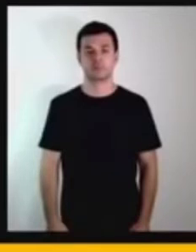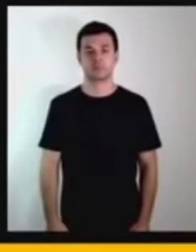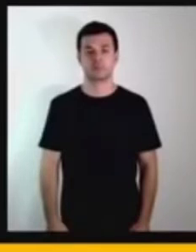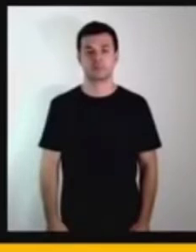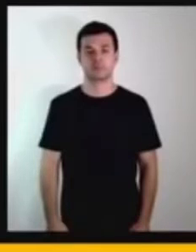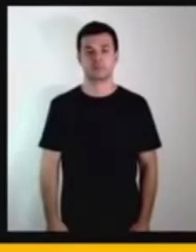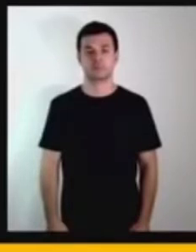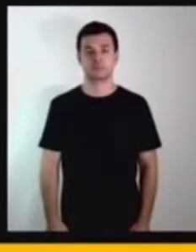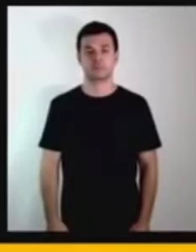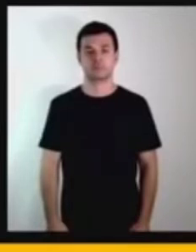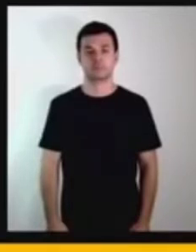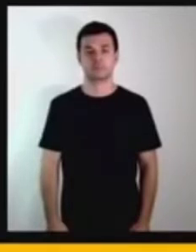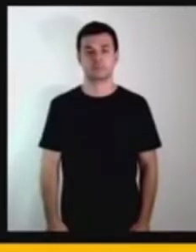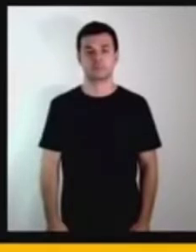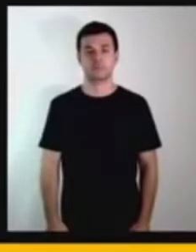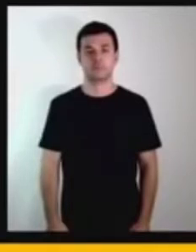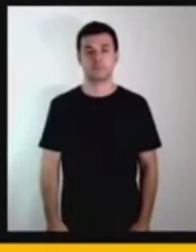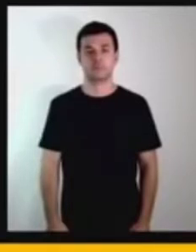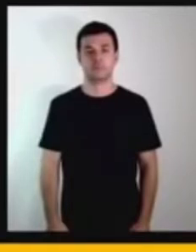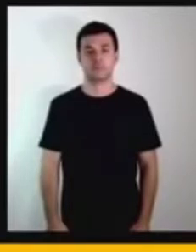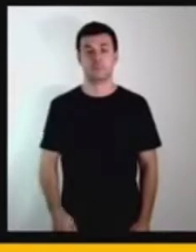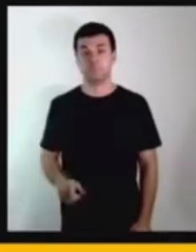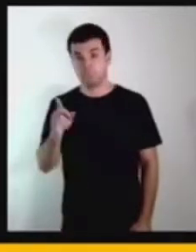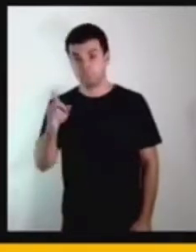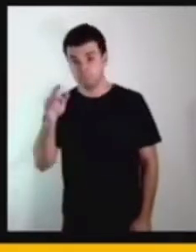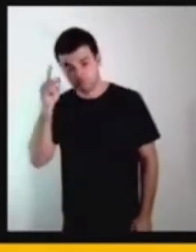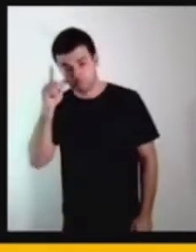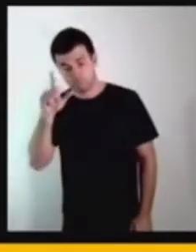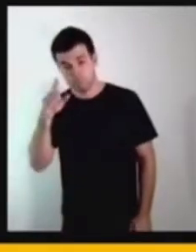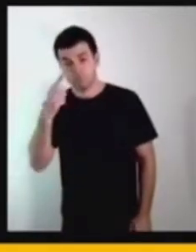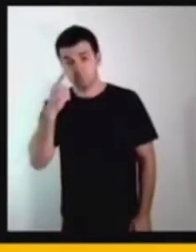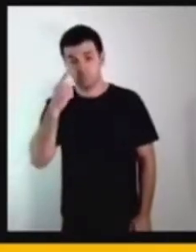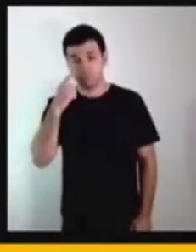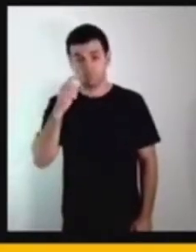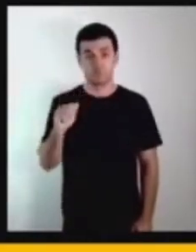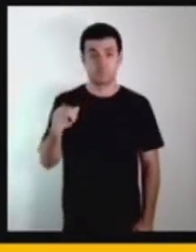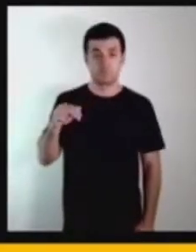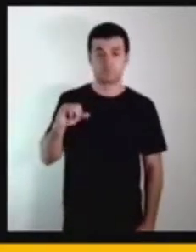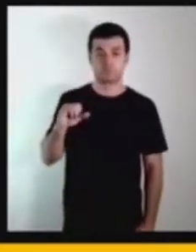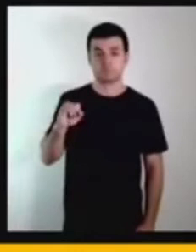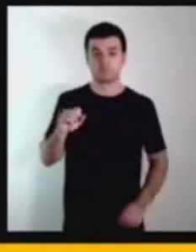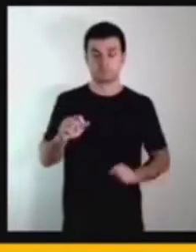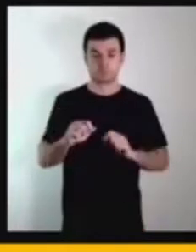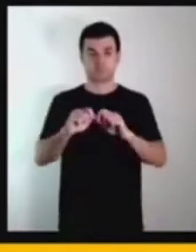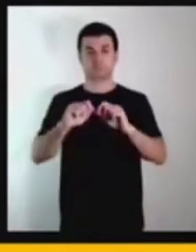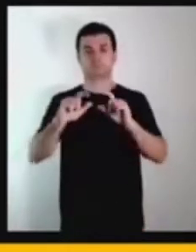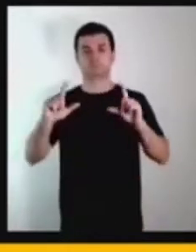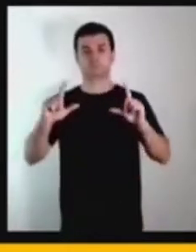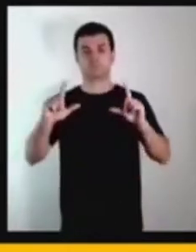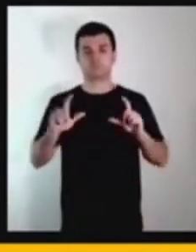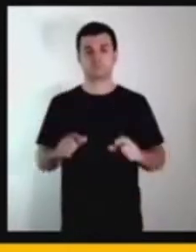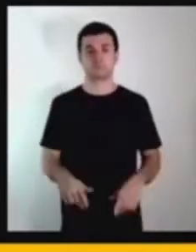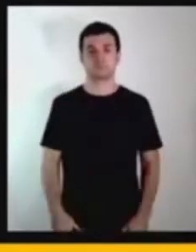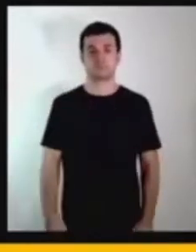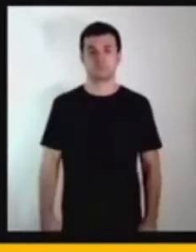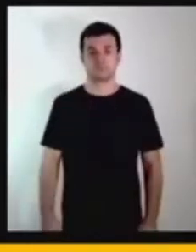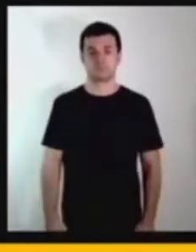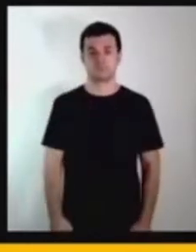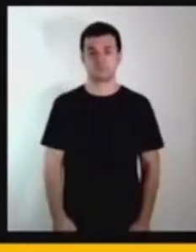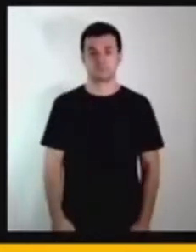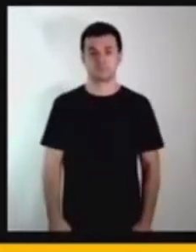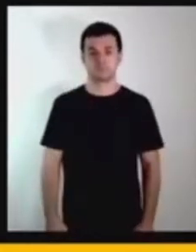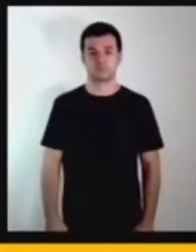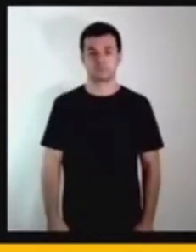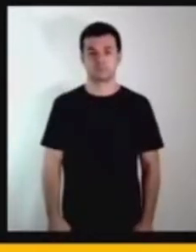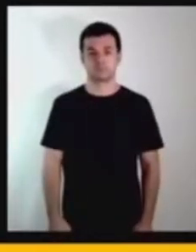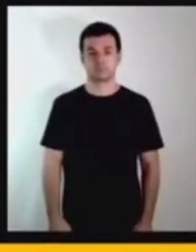Ah, ela conseguiu! Peraí, que ela conseguiu. Então, abre aí sua apresentação, Anne, abre sua câmera. Ah, fechou, então nem precisa.